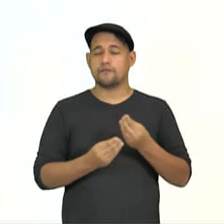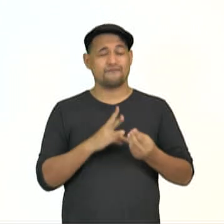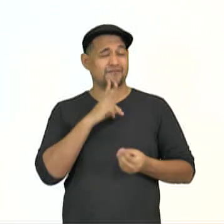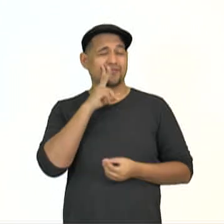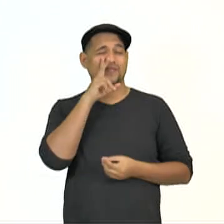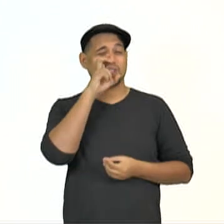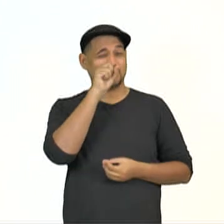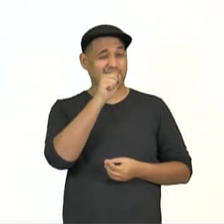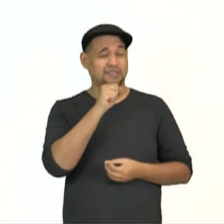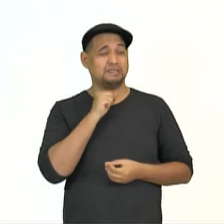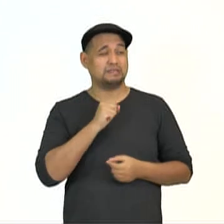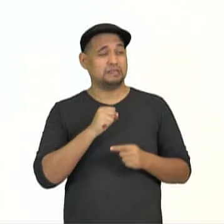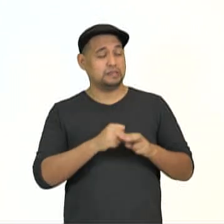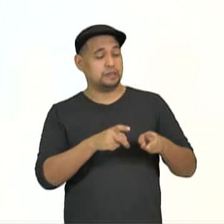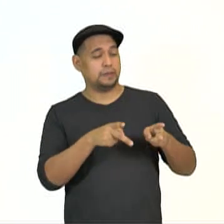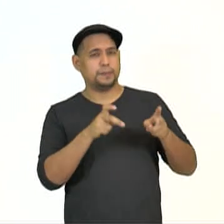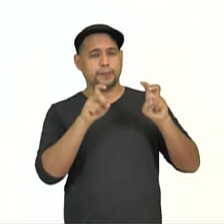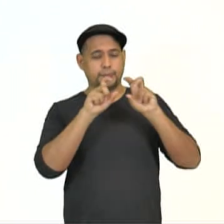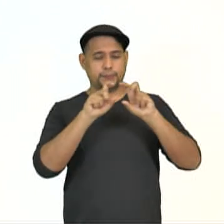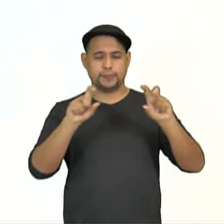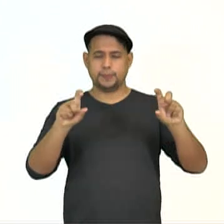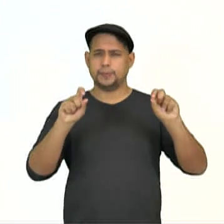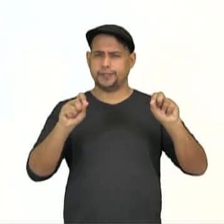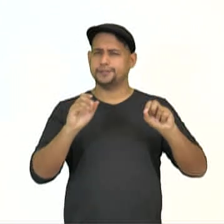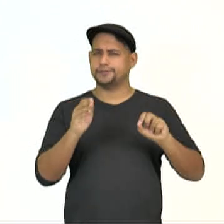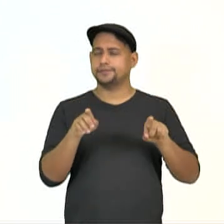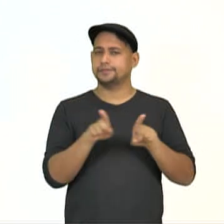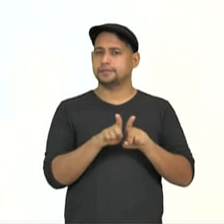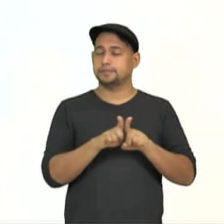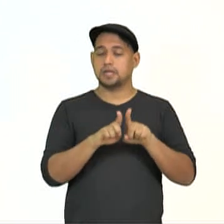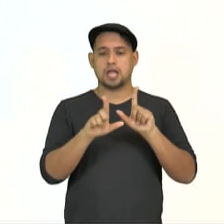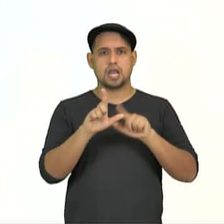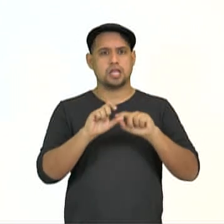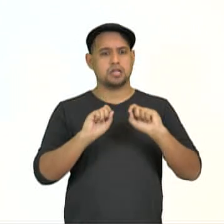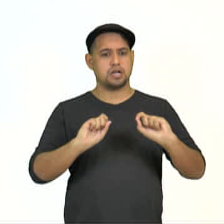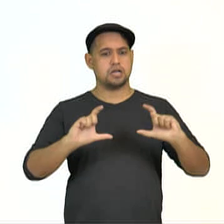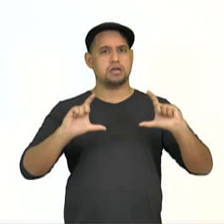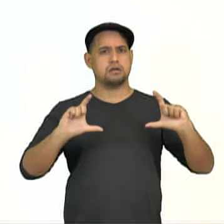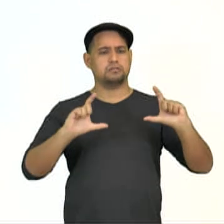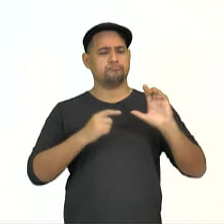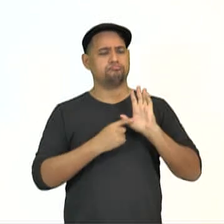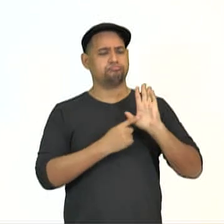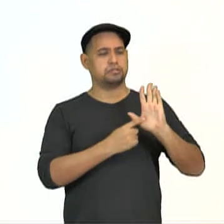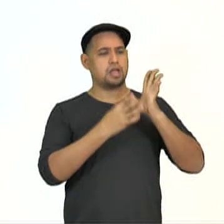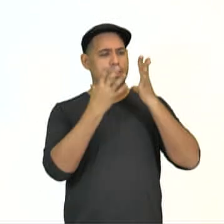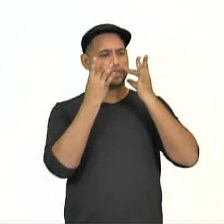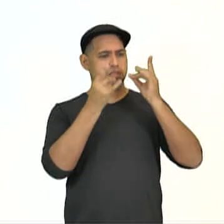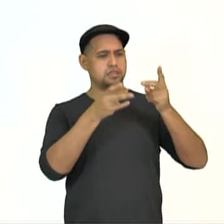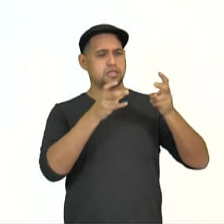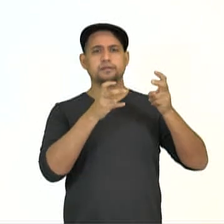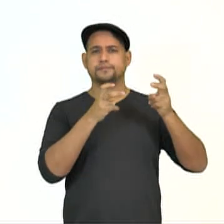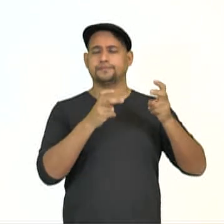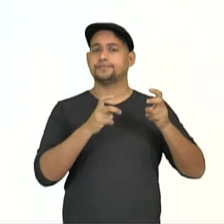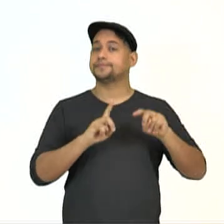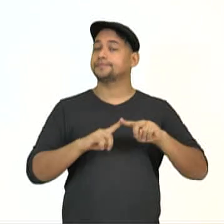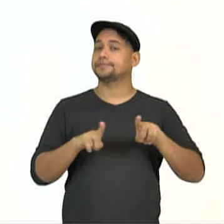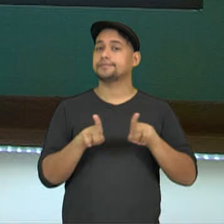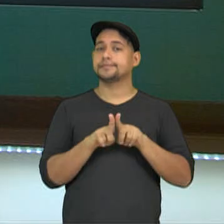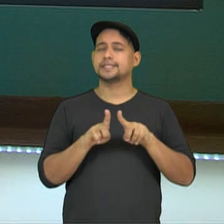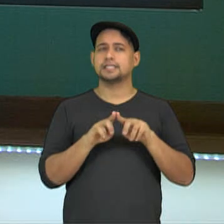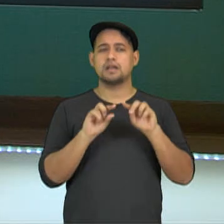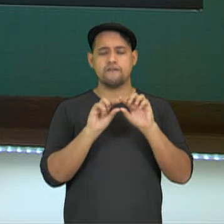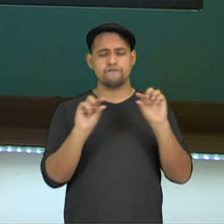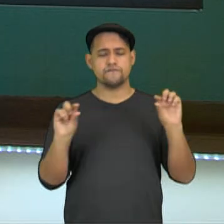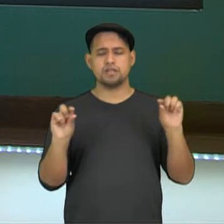intensa. Perceba que o título, como eu falei, né, em letras maiores, destacadas, chamando a atenção. E a linha